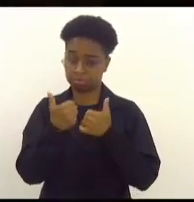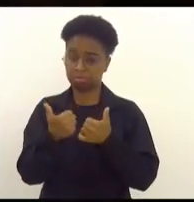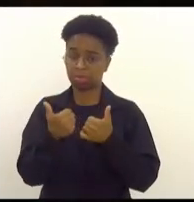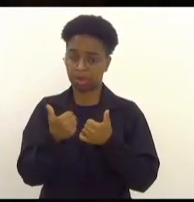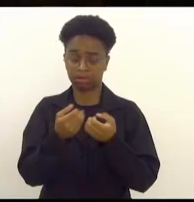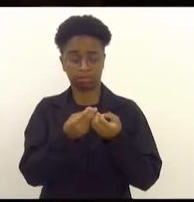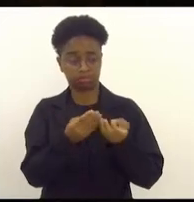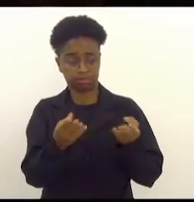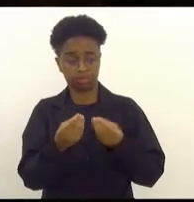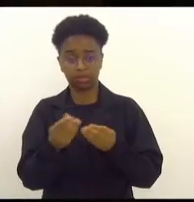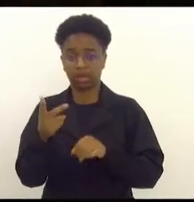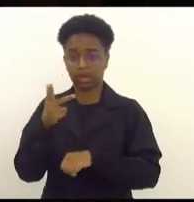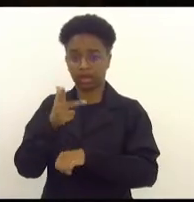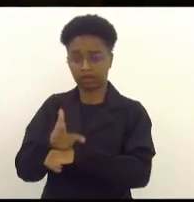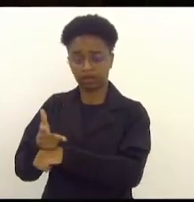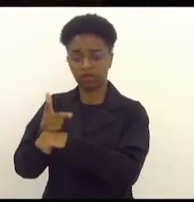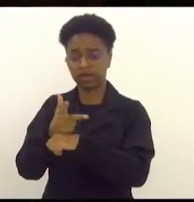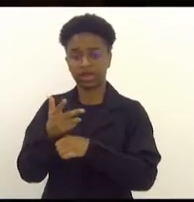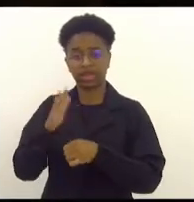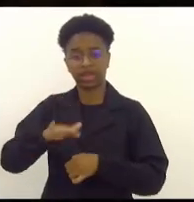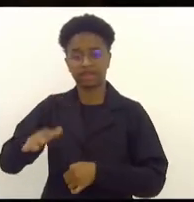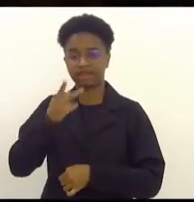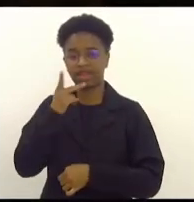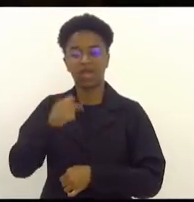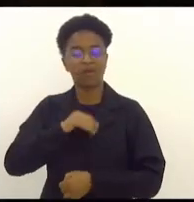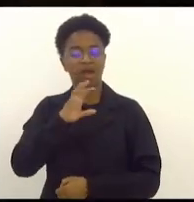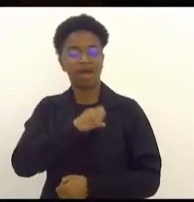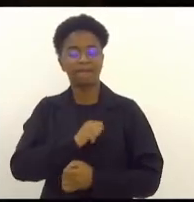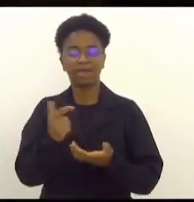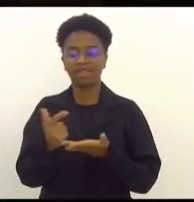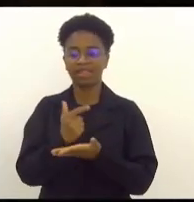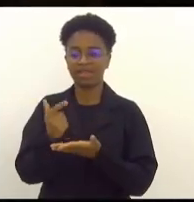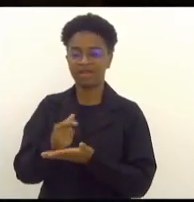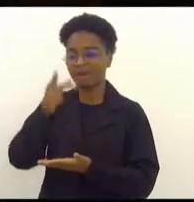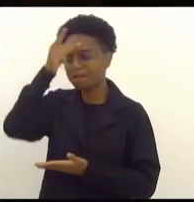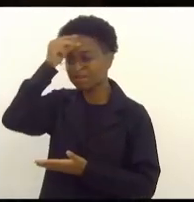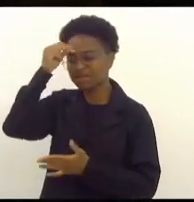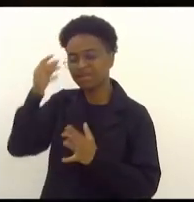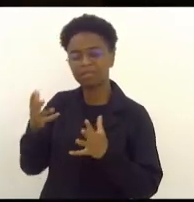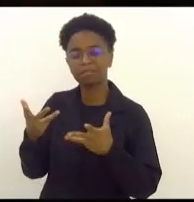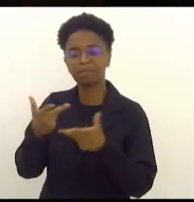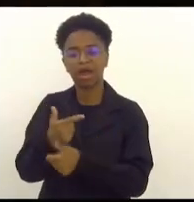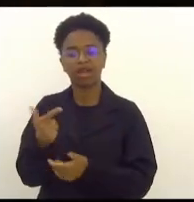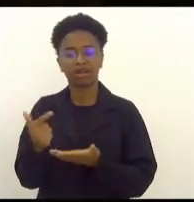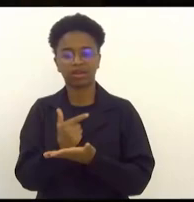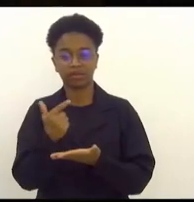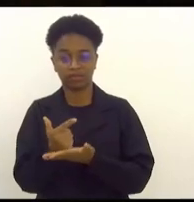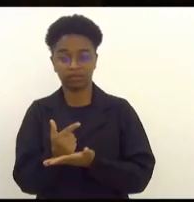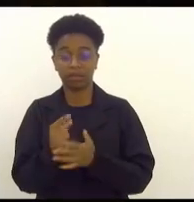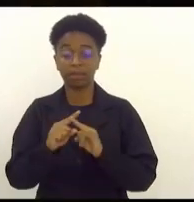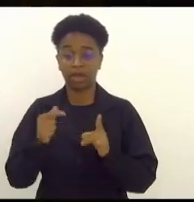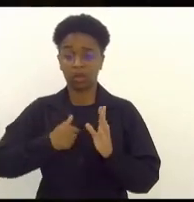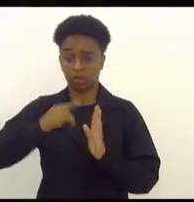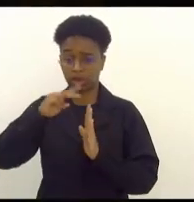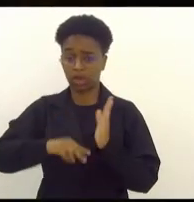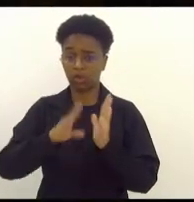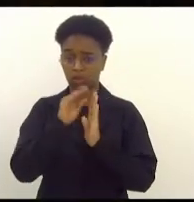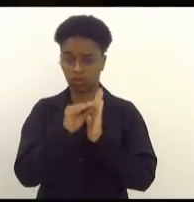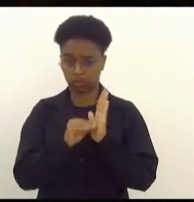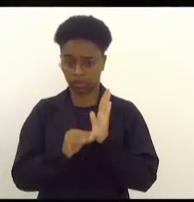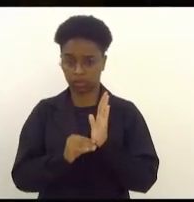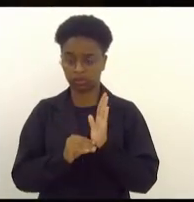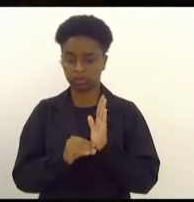gravou as crianças elogiando Adorei o livro prefeita prefeita que livro maravilhoso agora eu vou ler o conteúdo desse